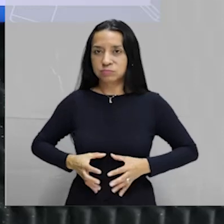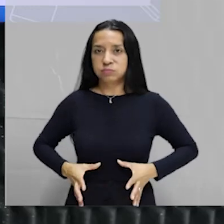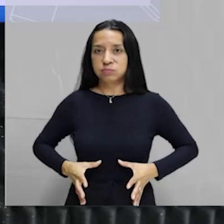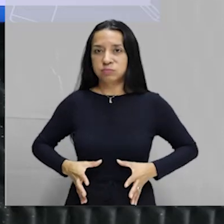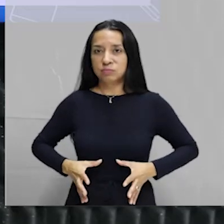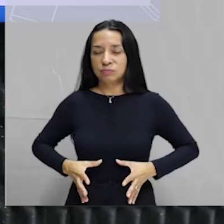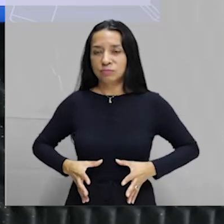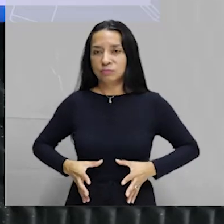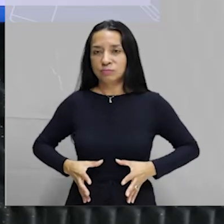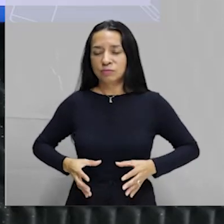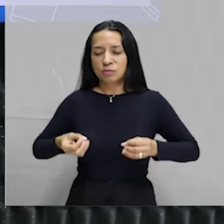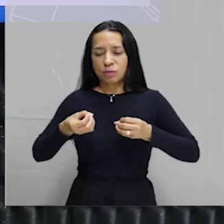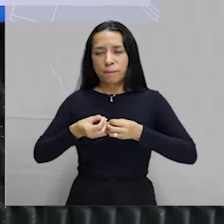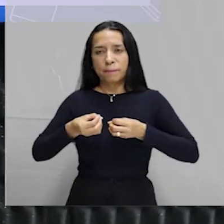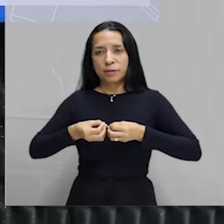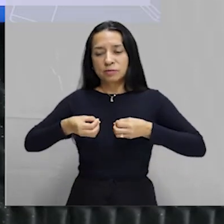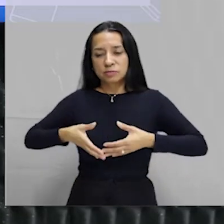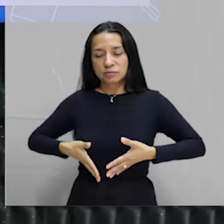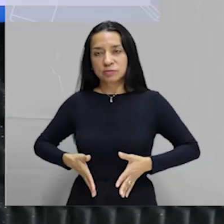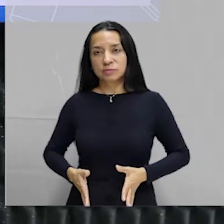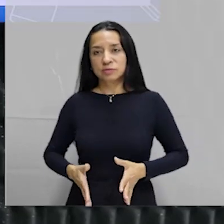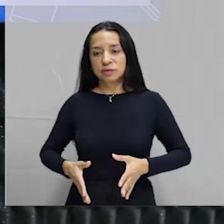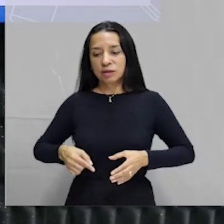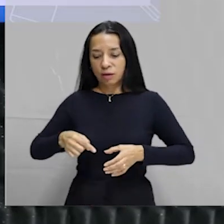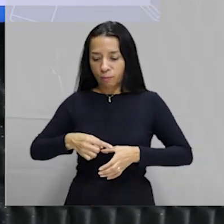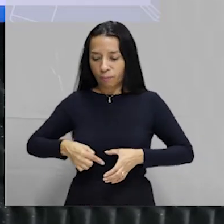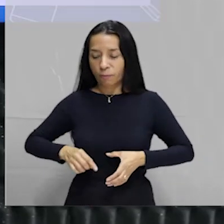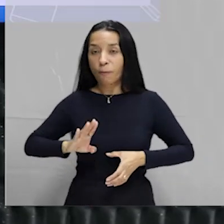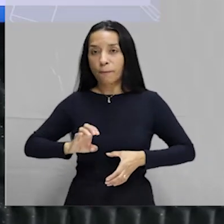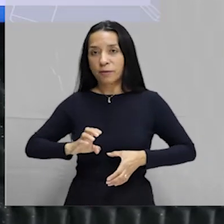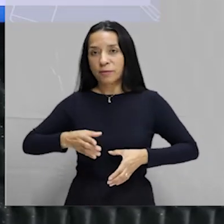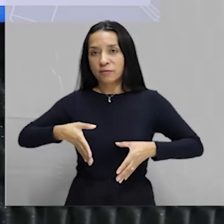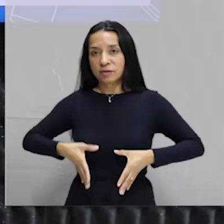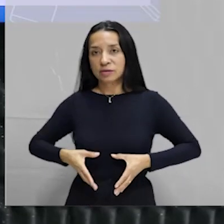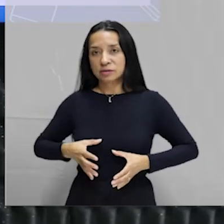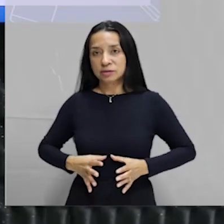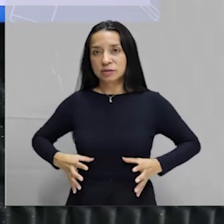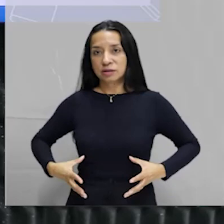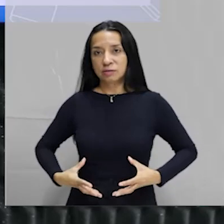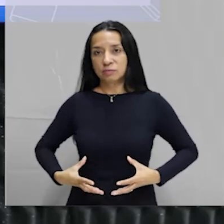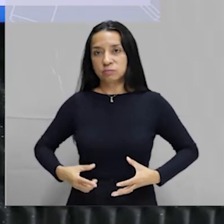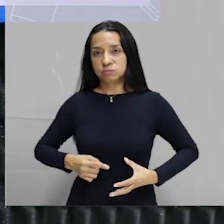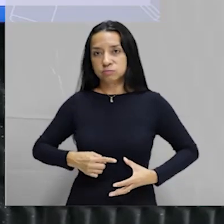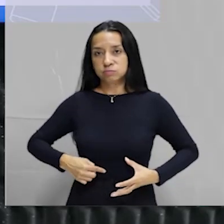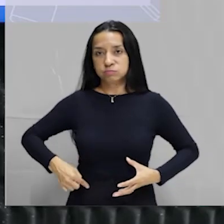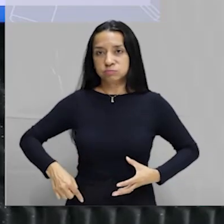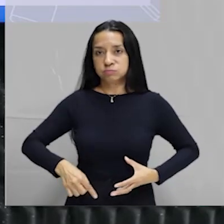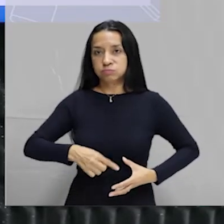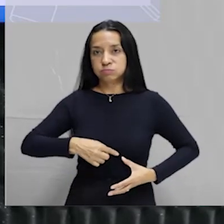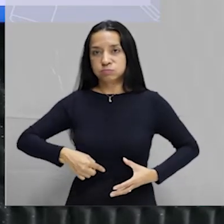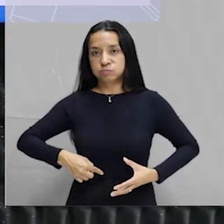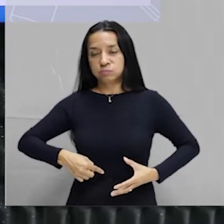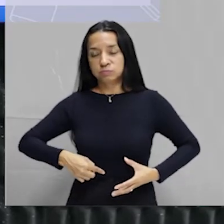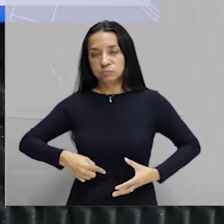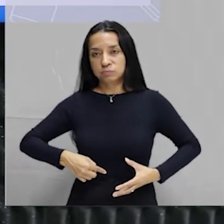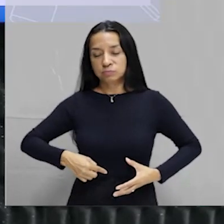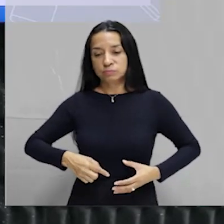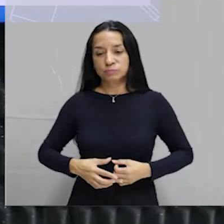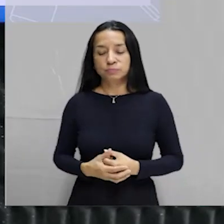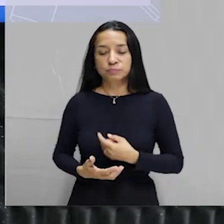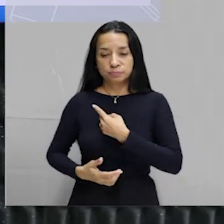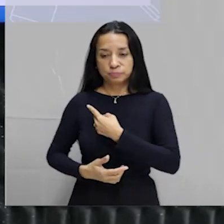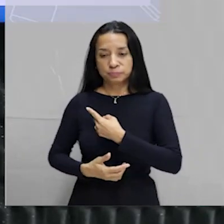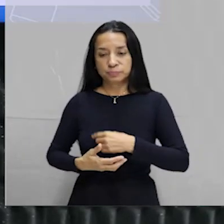filho, tá? O bebezinho, ele fica dentro dessa bolsa, que é a bolsa amniótica, ok? Então, nesse